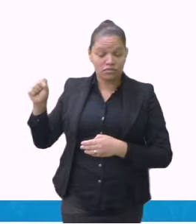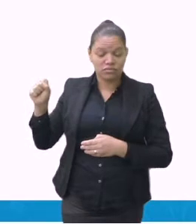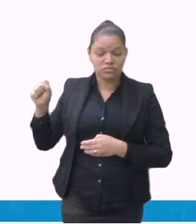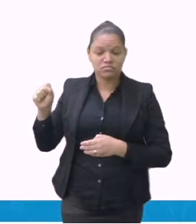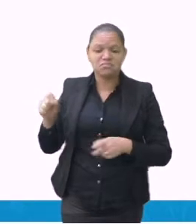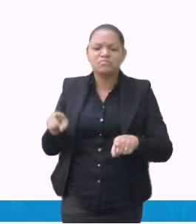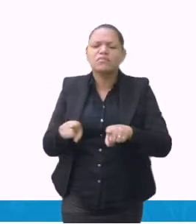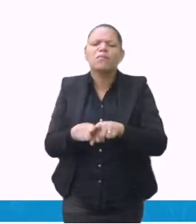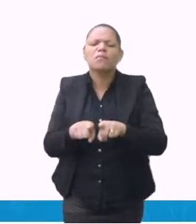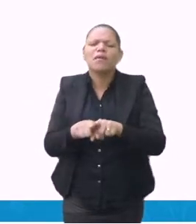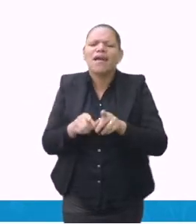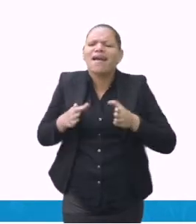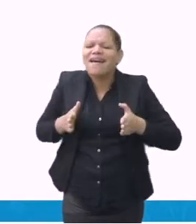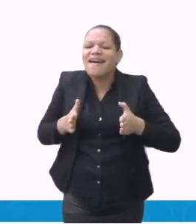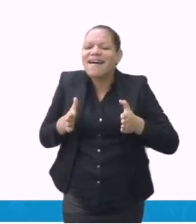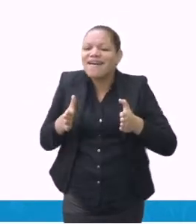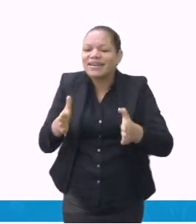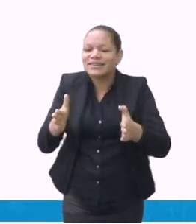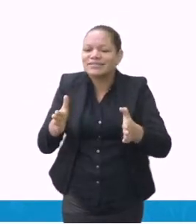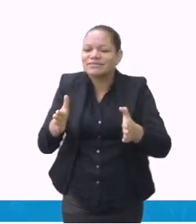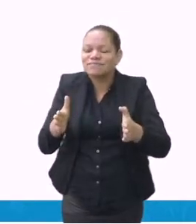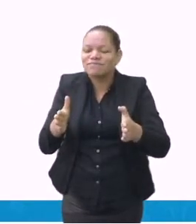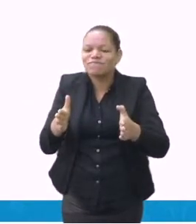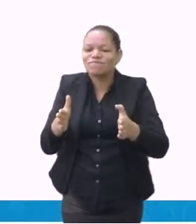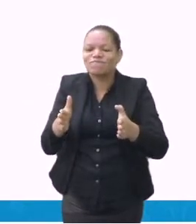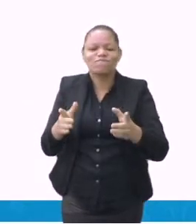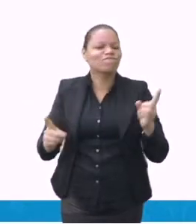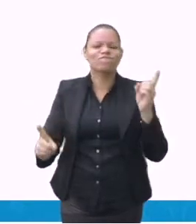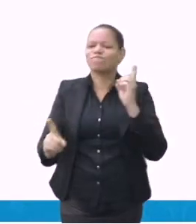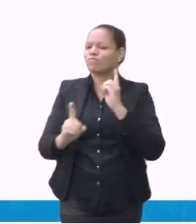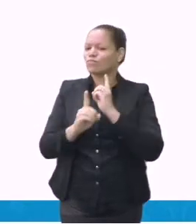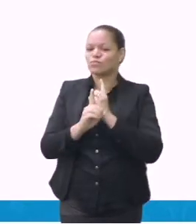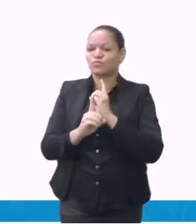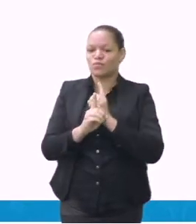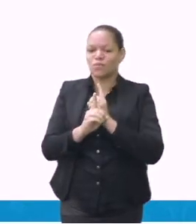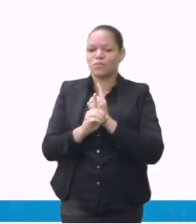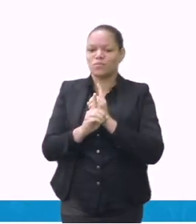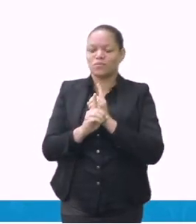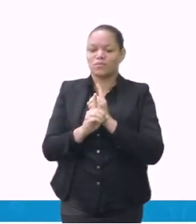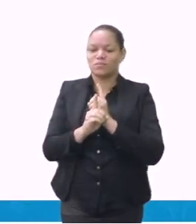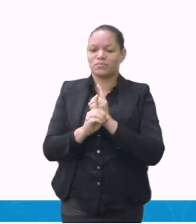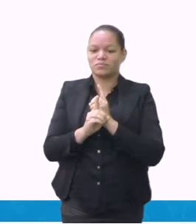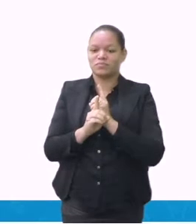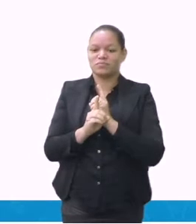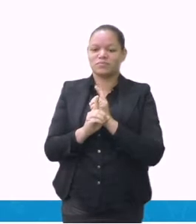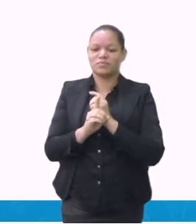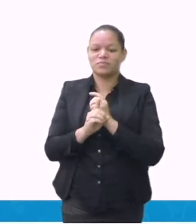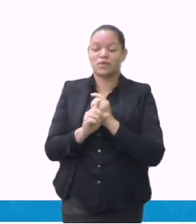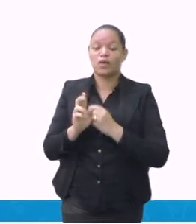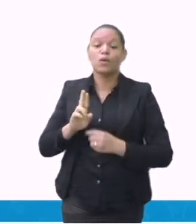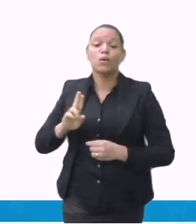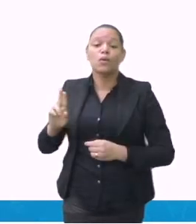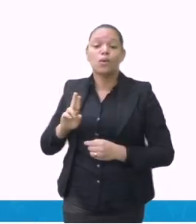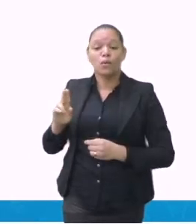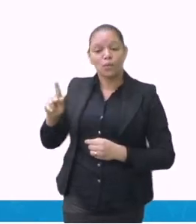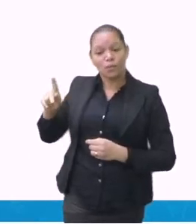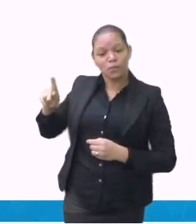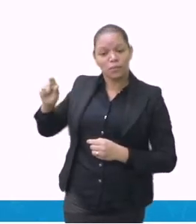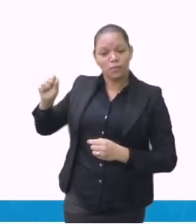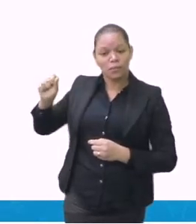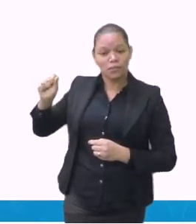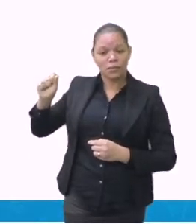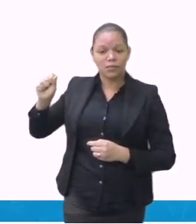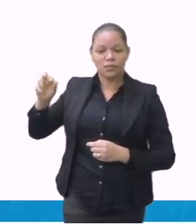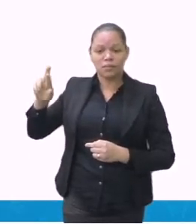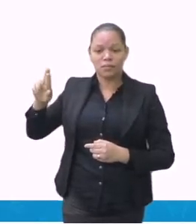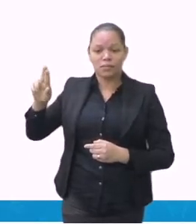encontrar, elas não vão passar pelo mesmo lugar. São as retas paralelas. E uma coisa legal